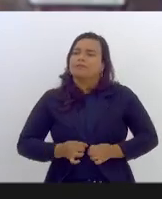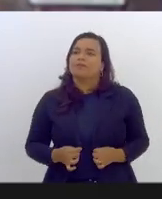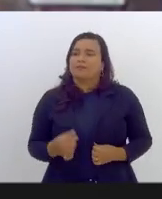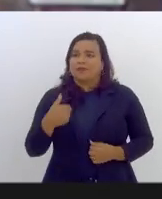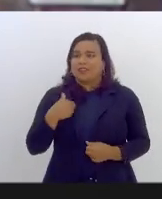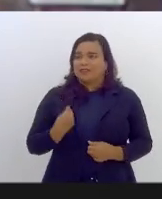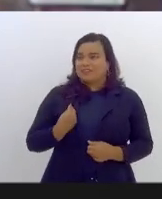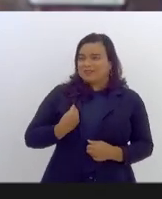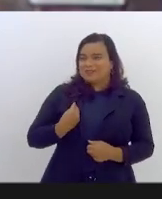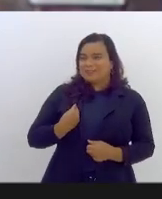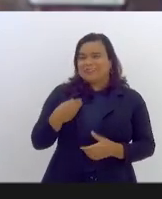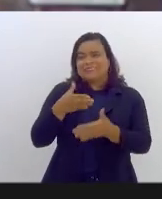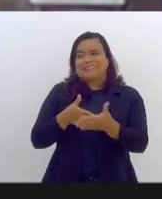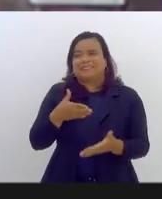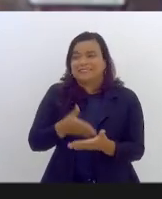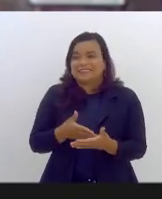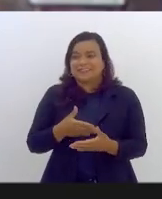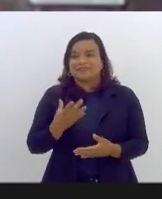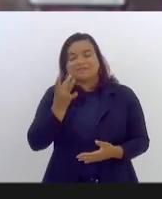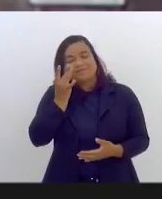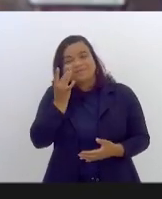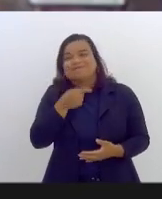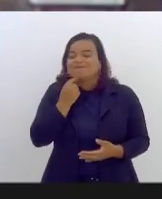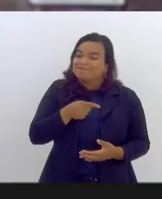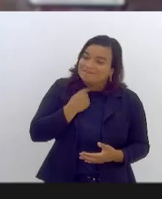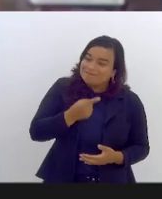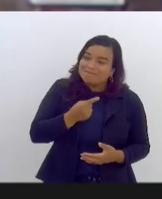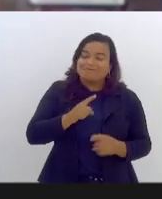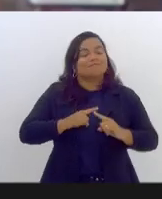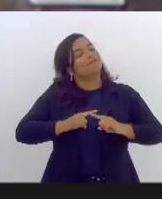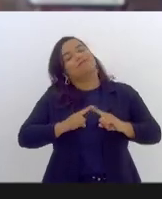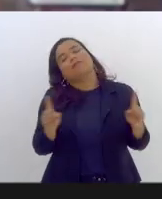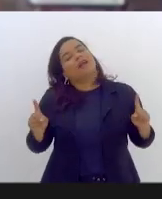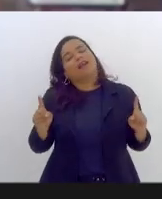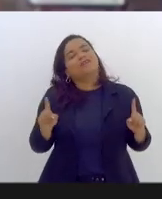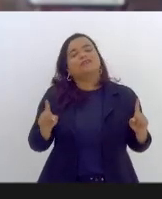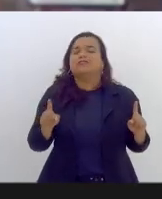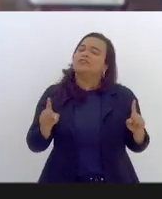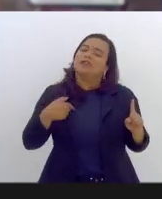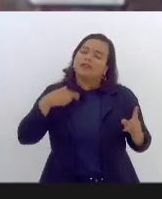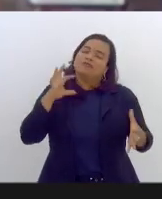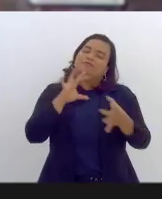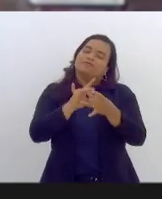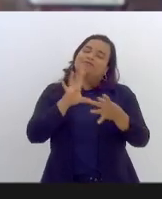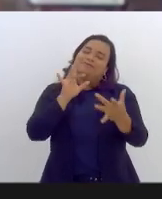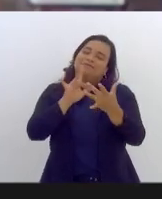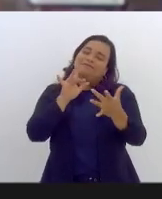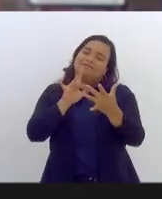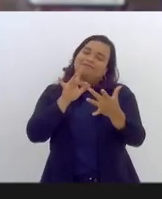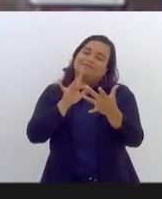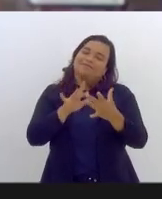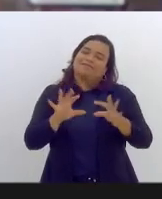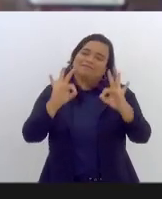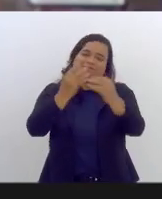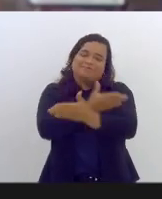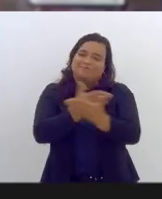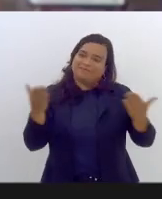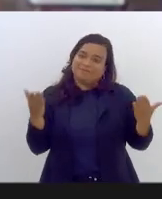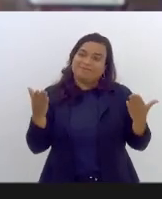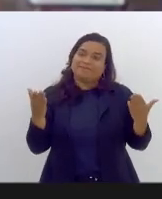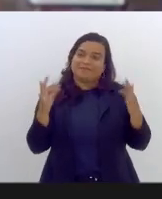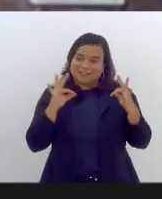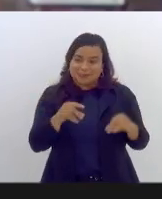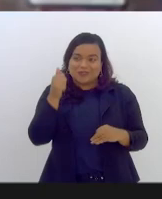daqui impedida de estar pessoalmente, mas não impedida de estar conectada a todos vocês, a